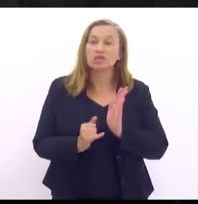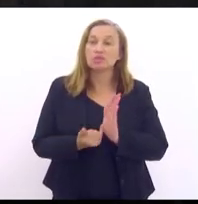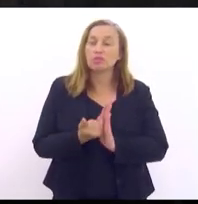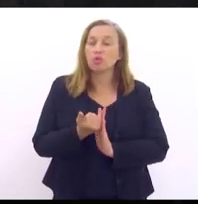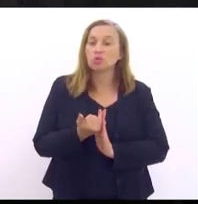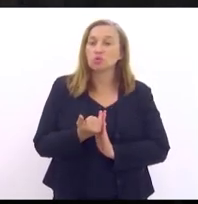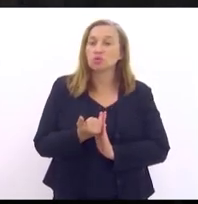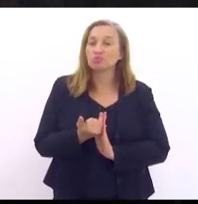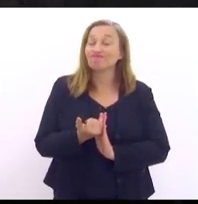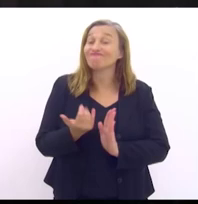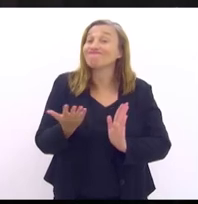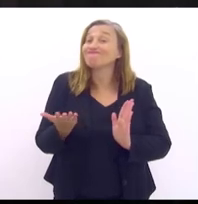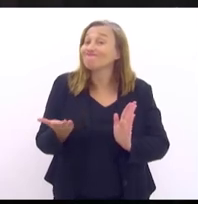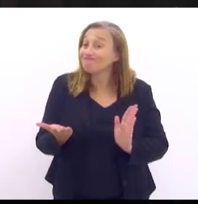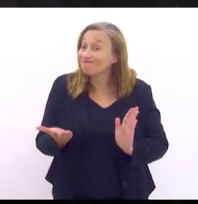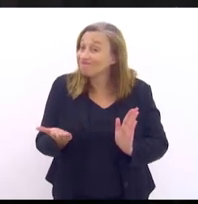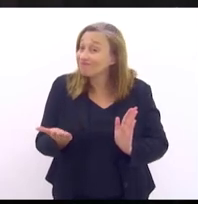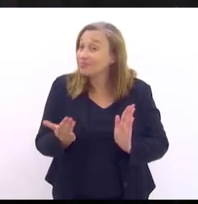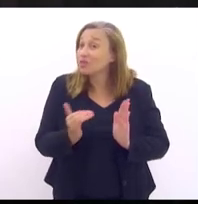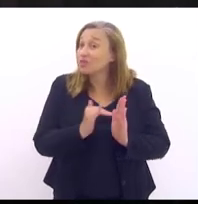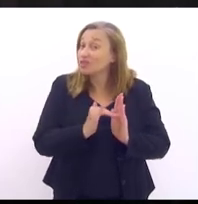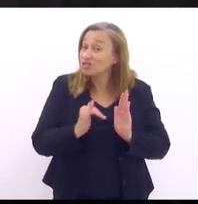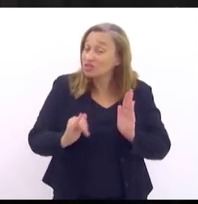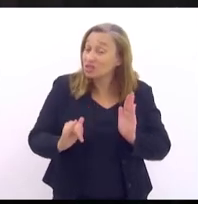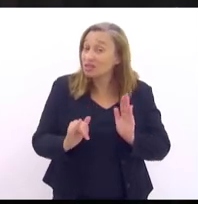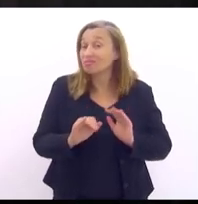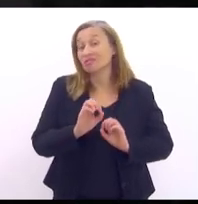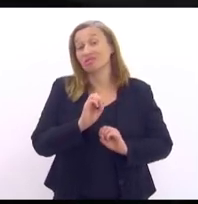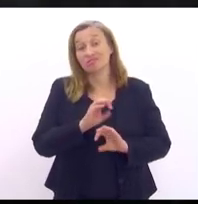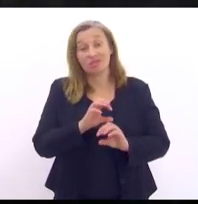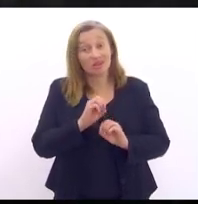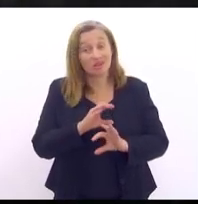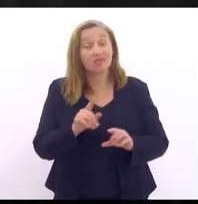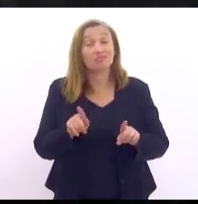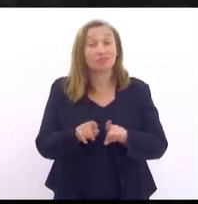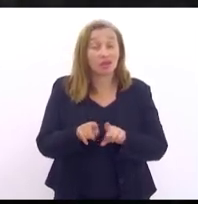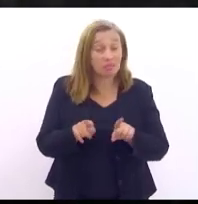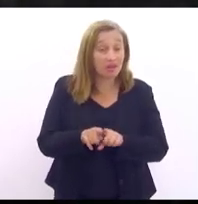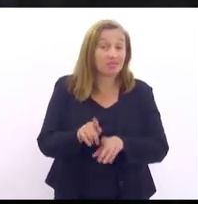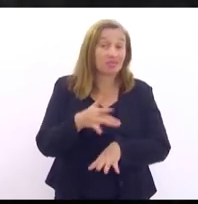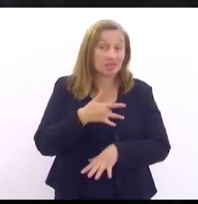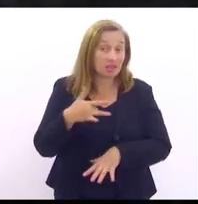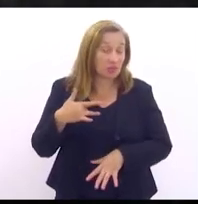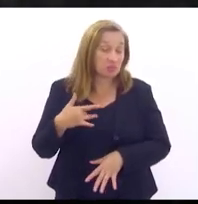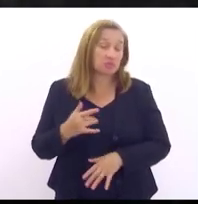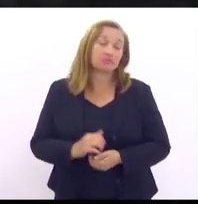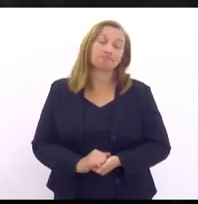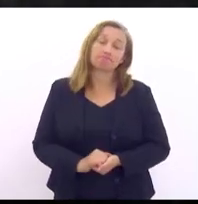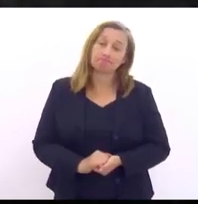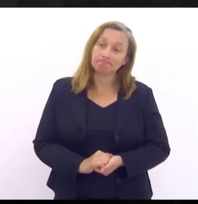impostos. Então, foi surrupiado da educação e da saúde também, não só.